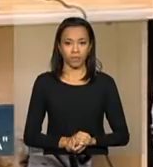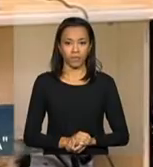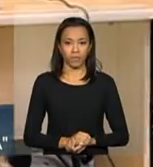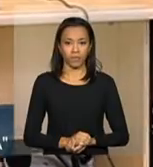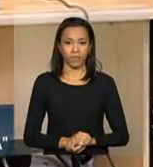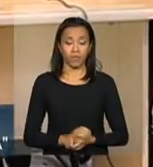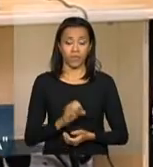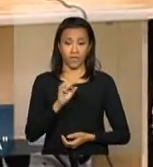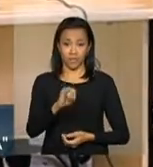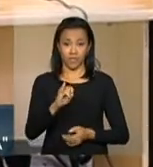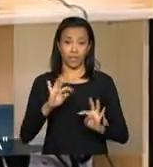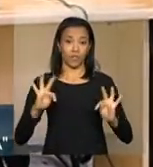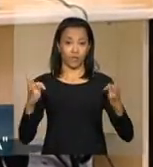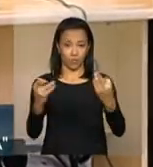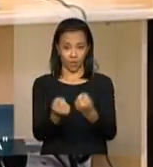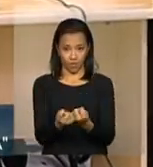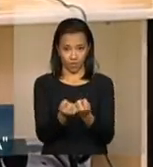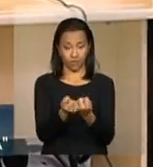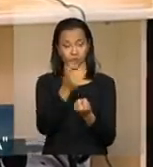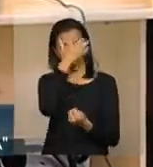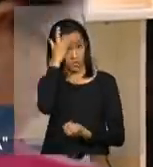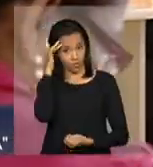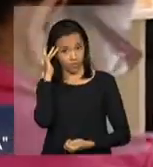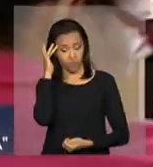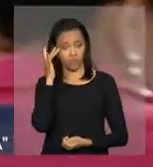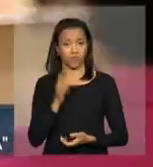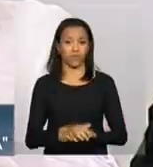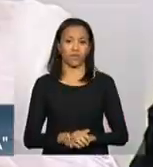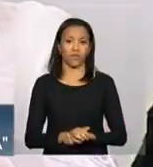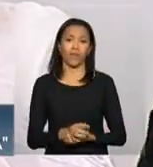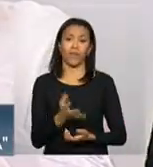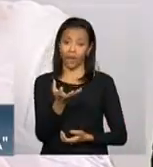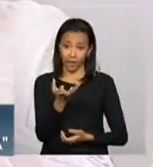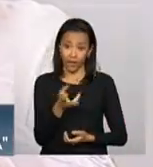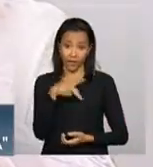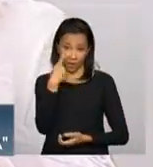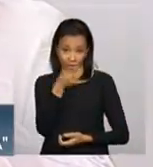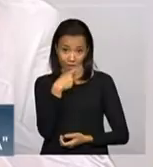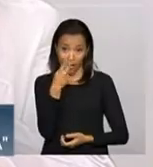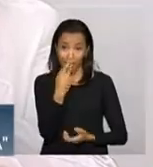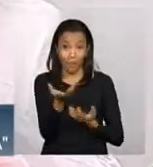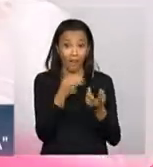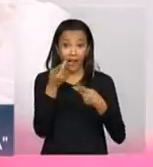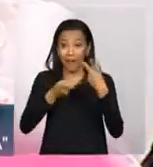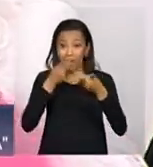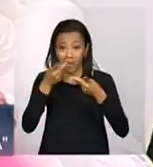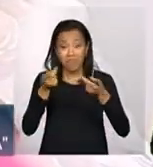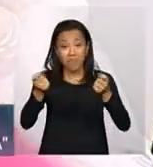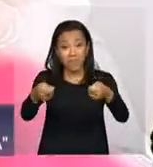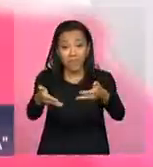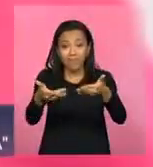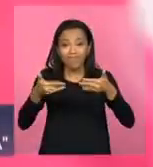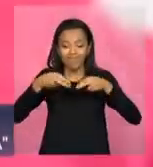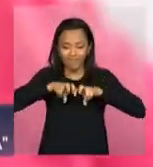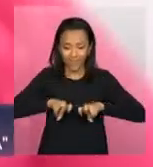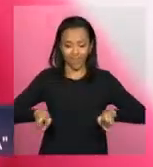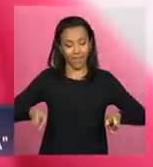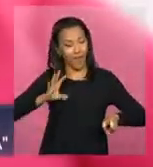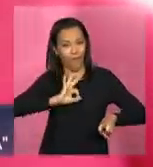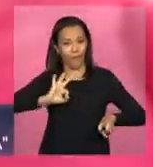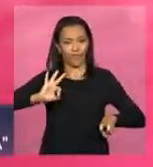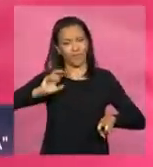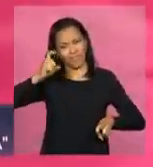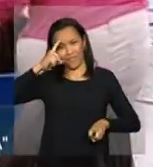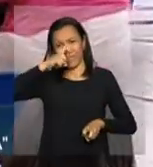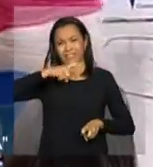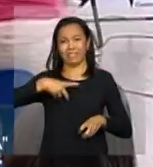Se todas as pessoas que tenho que falar pudessem sentar na mesa, nesse momento seria ótimo. Mas aí fica